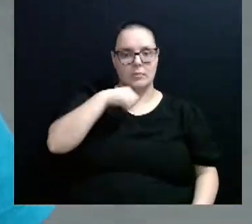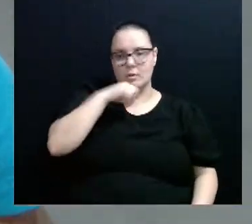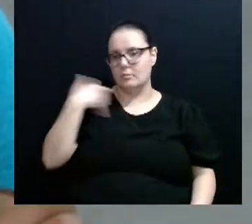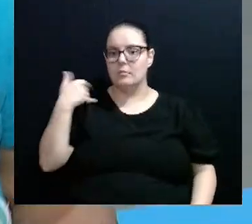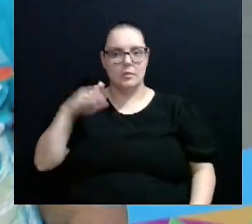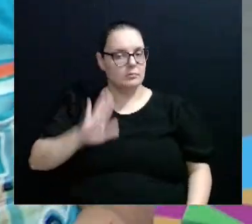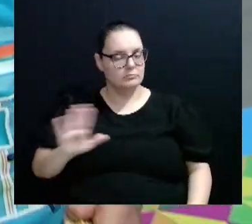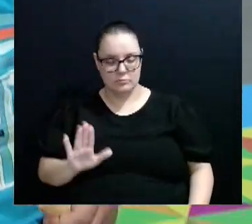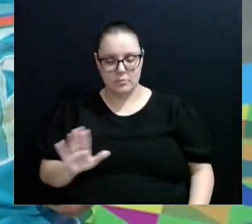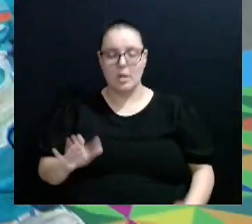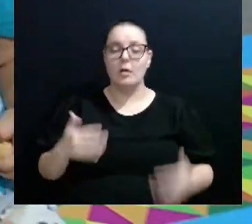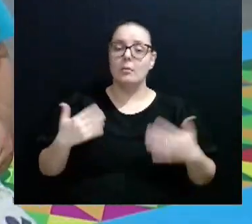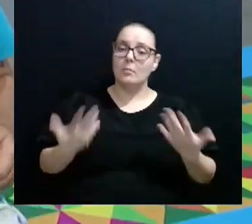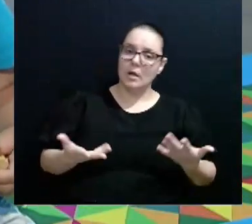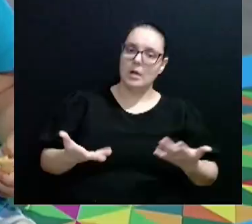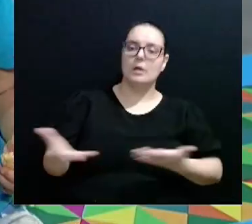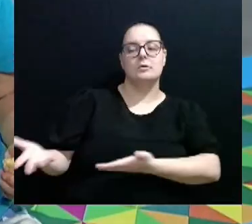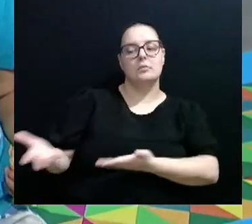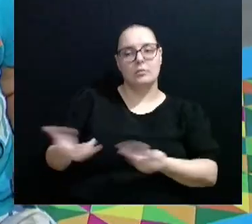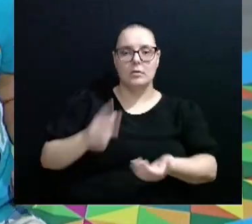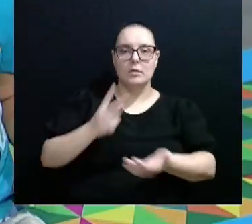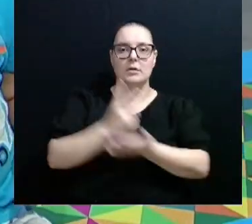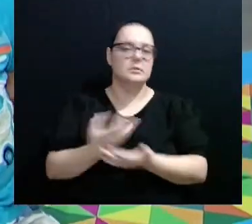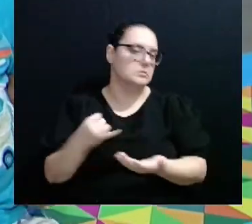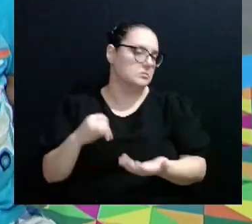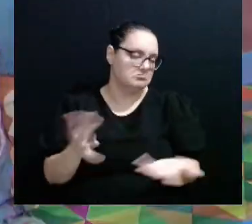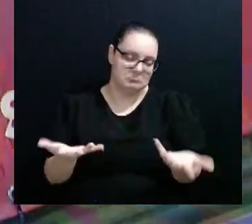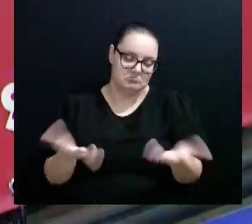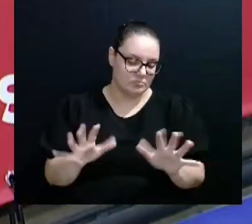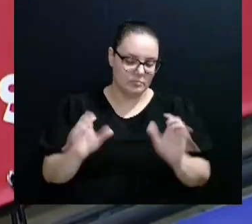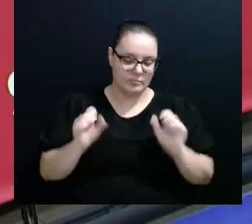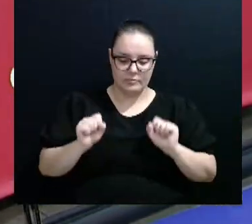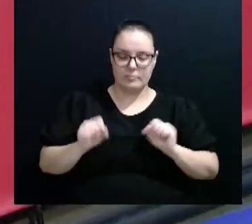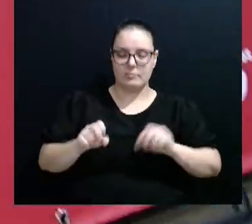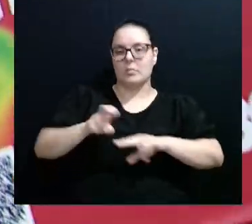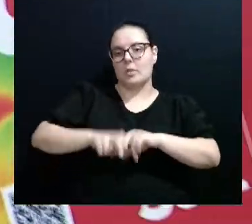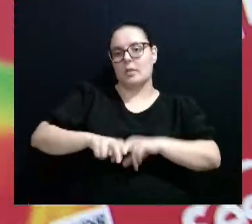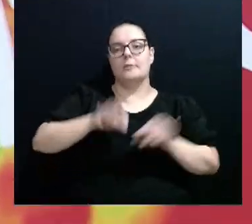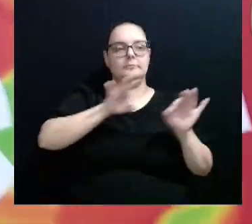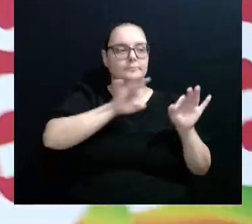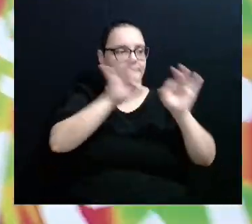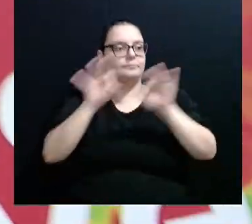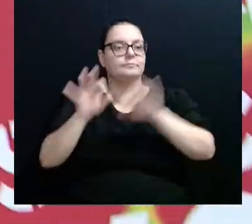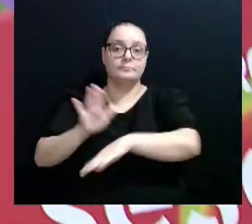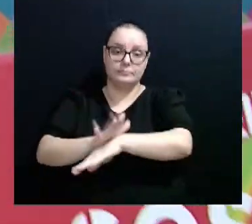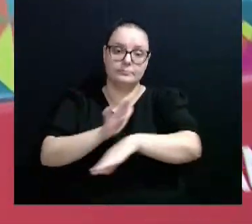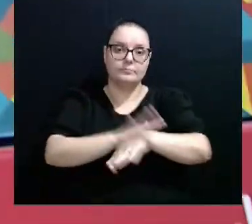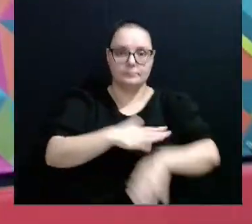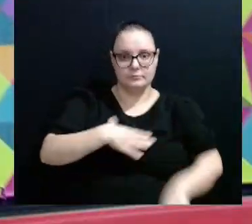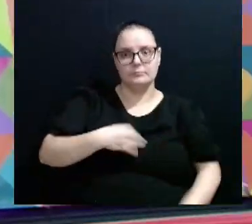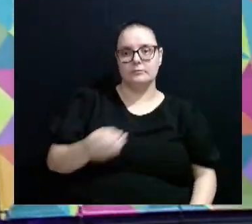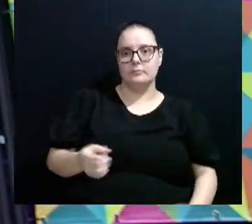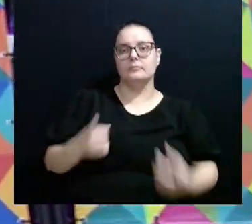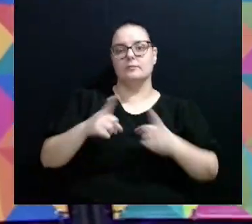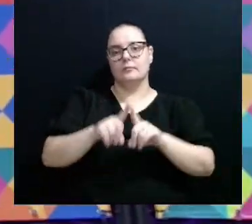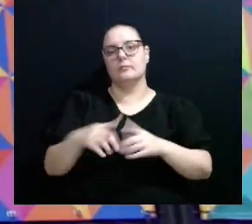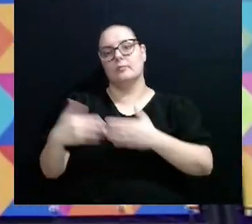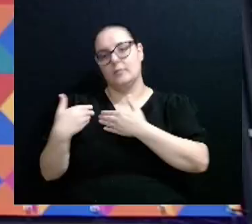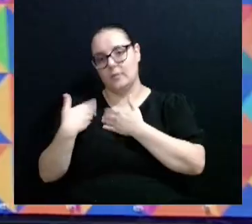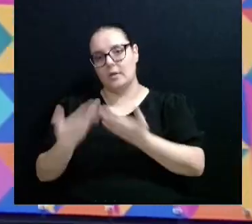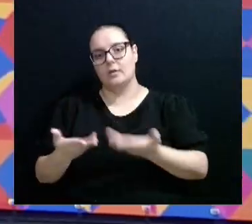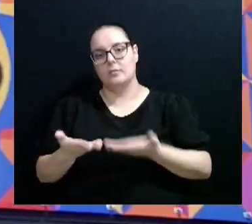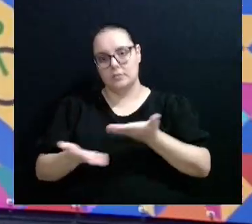Mas a gente sempre convida, mas se não quiser pode ficar sentado observando, auxiliando o seu filho, a criança que está responsável.